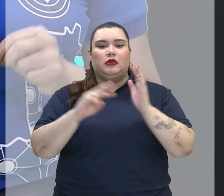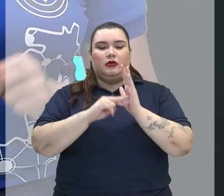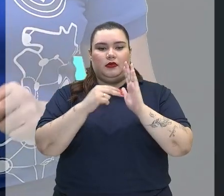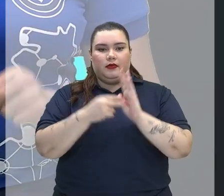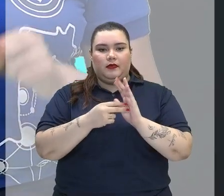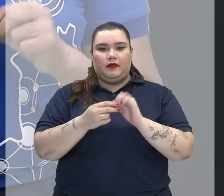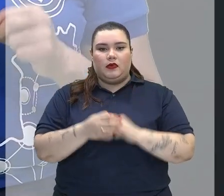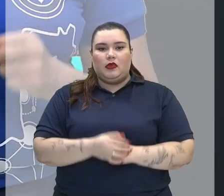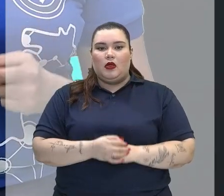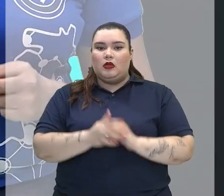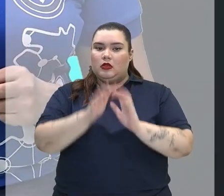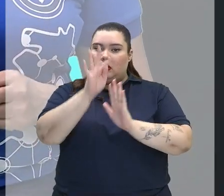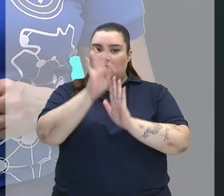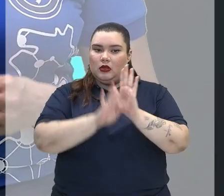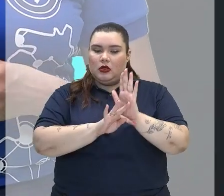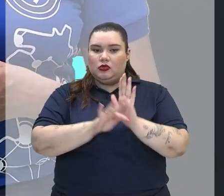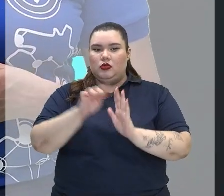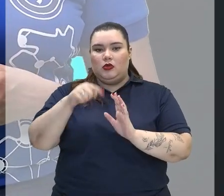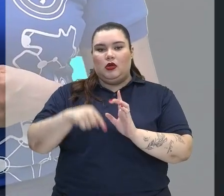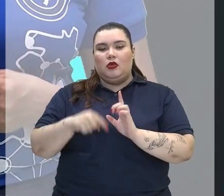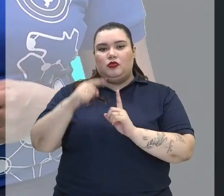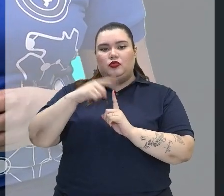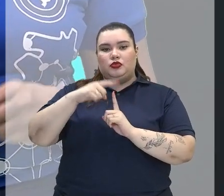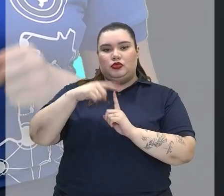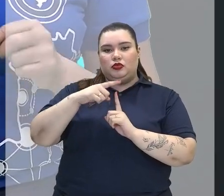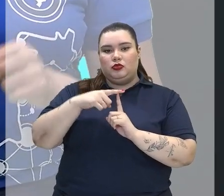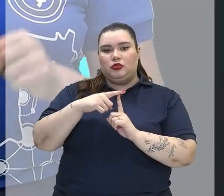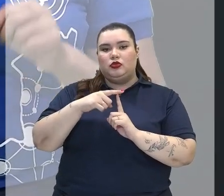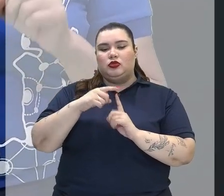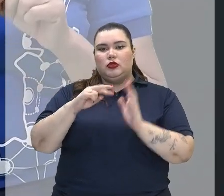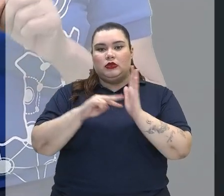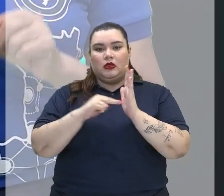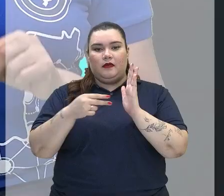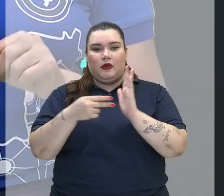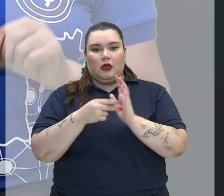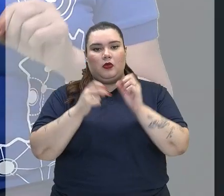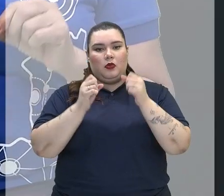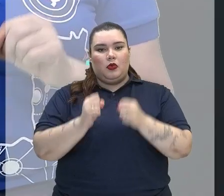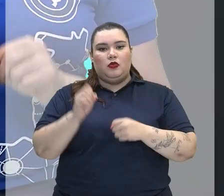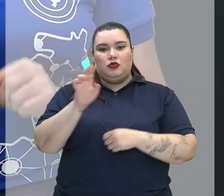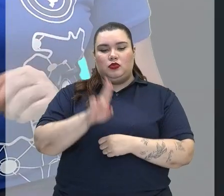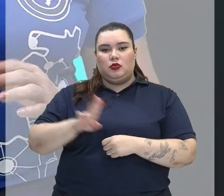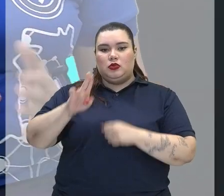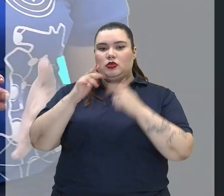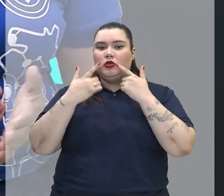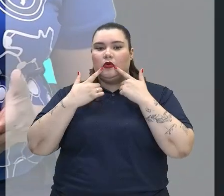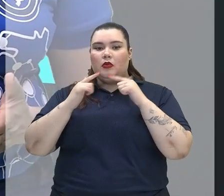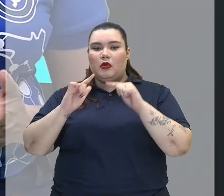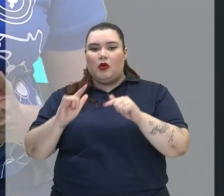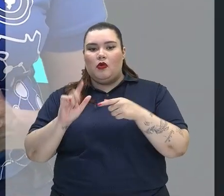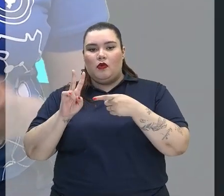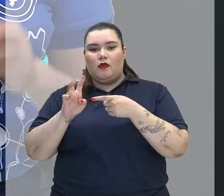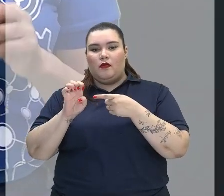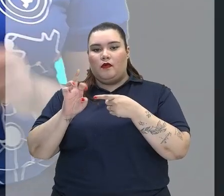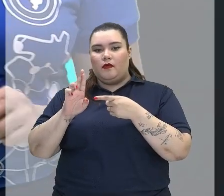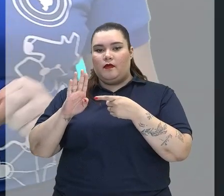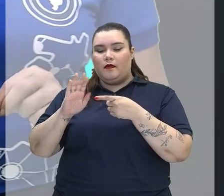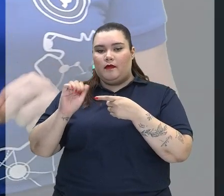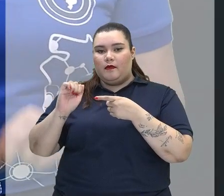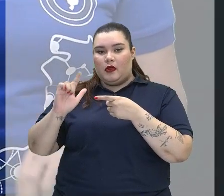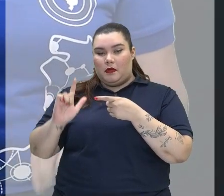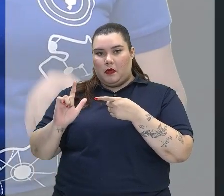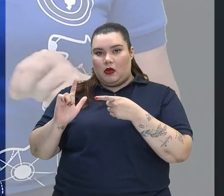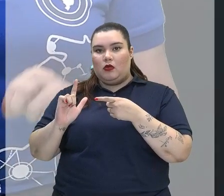O texto é uma unidade de sentido que pode utilizar a linguagem verbal e ou